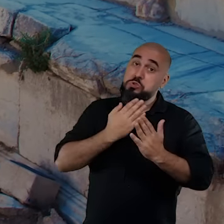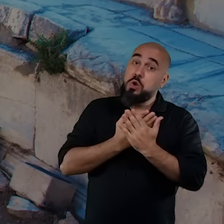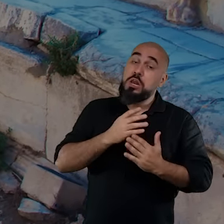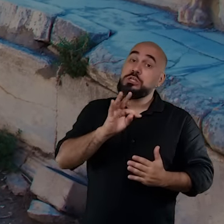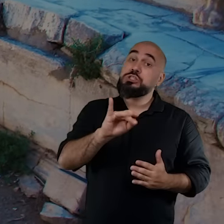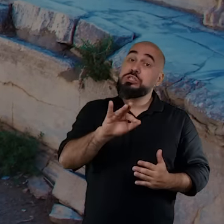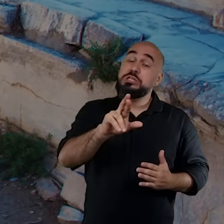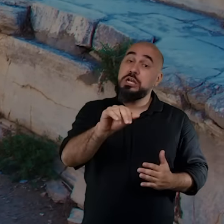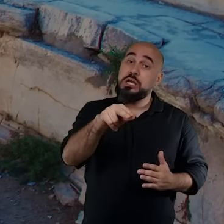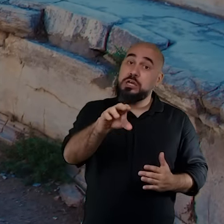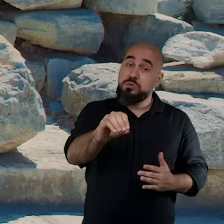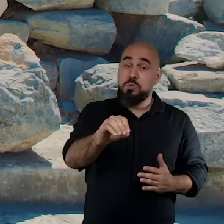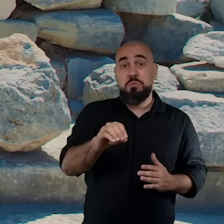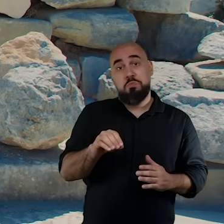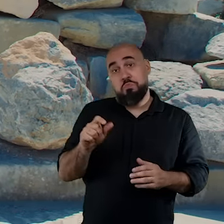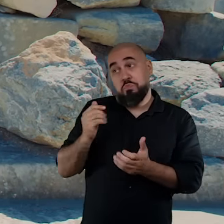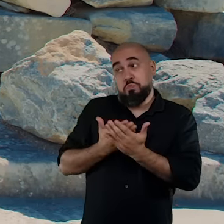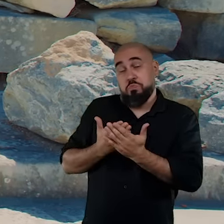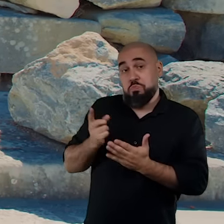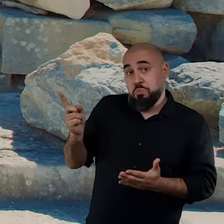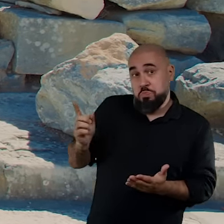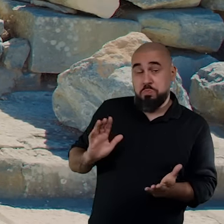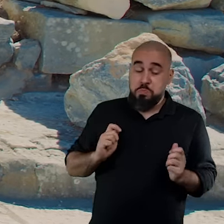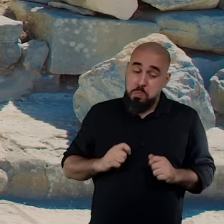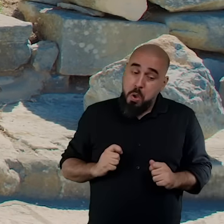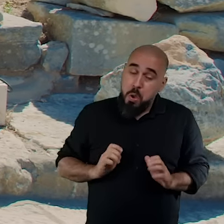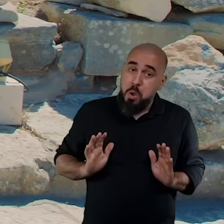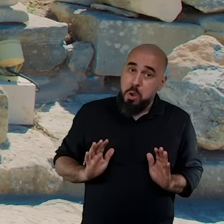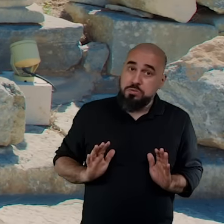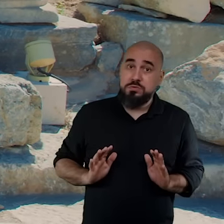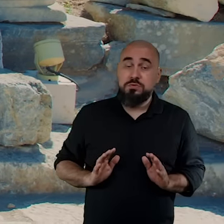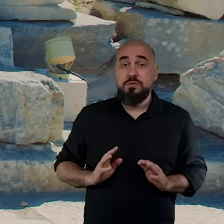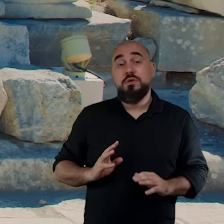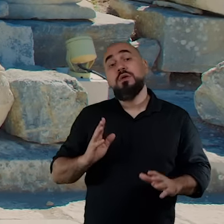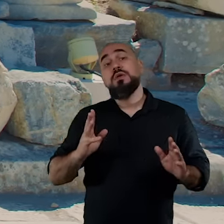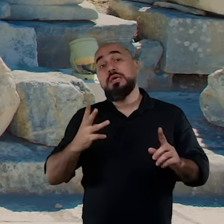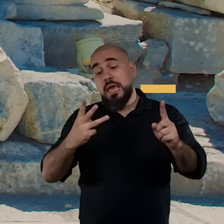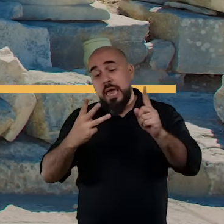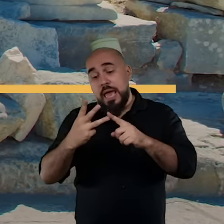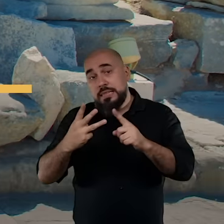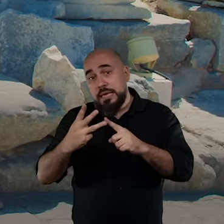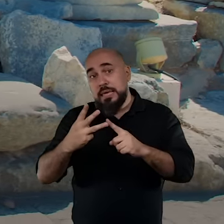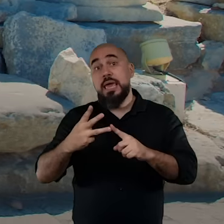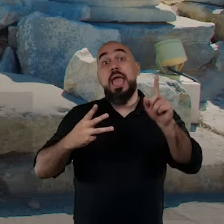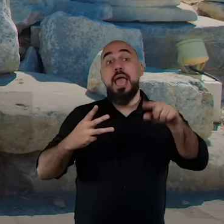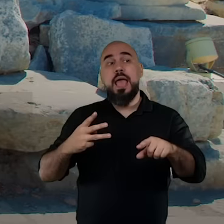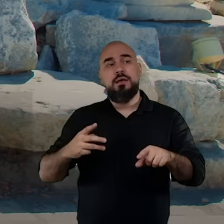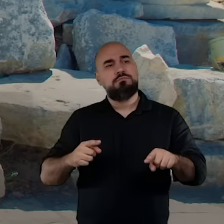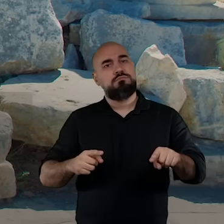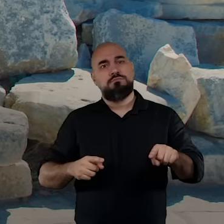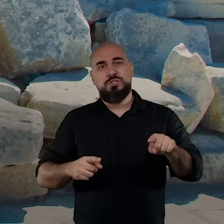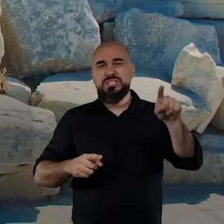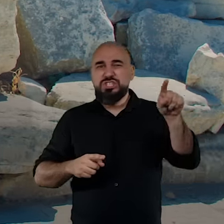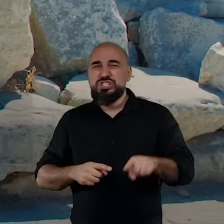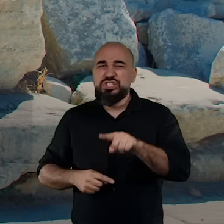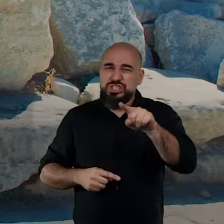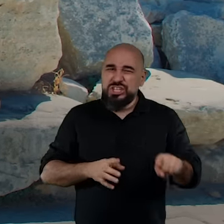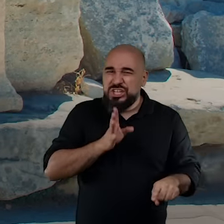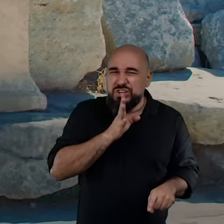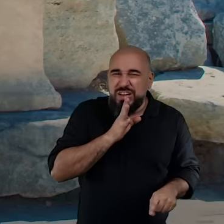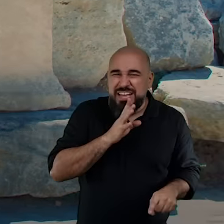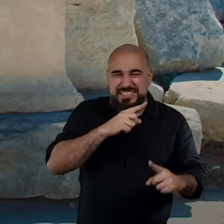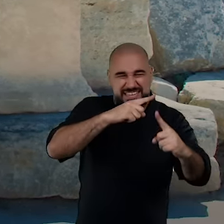de Tirano. E o terceiro grupo de coisas que eles vão ver, eu gosto de denominar um X. Um X, sabe aquele X